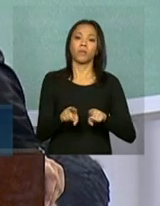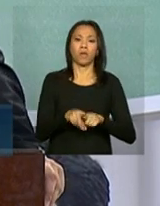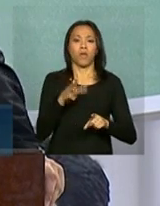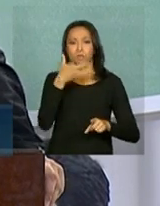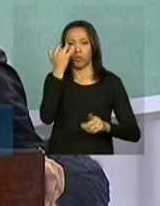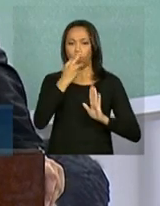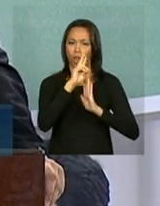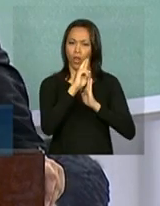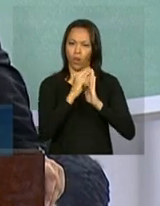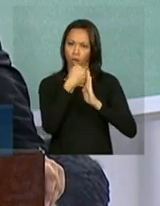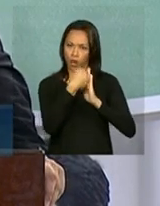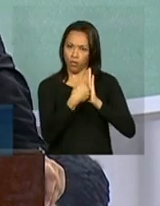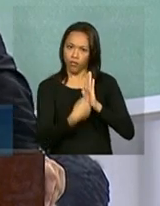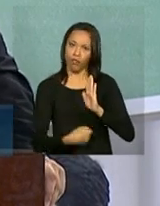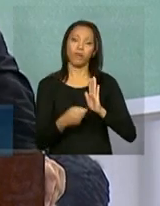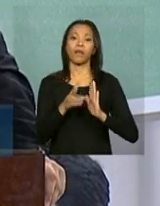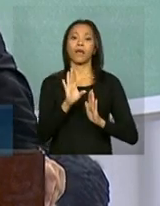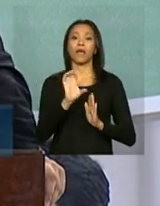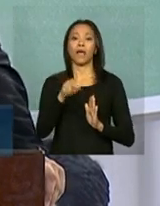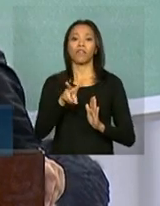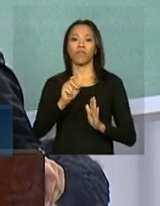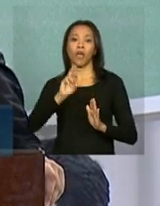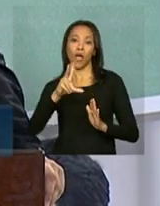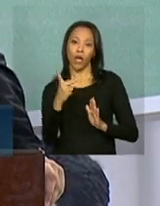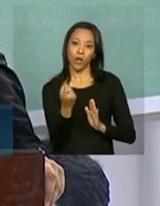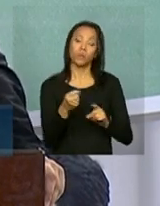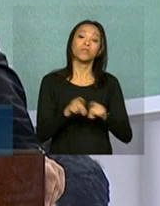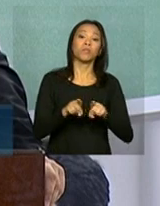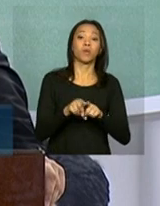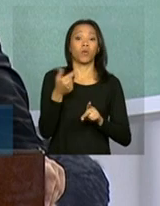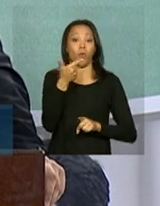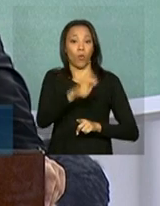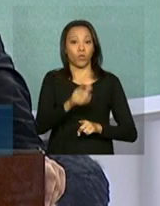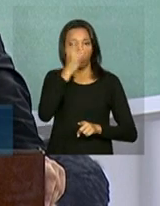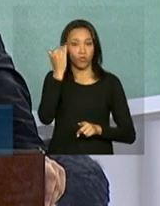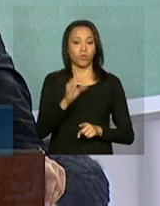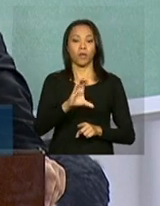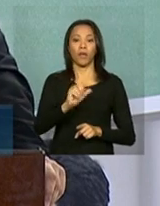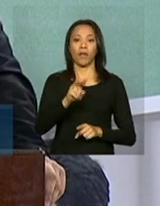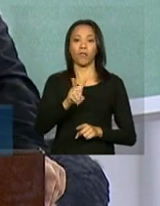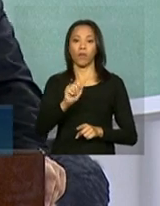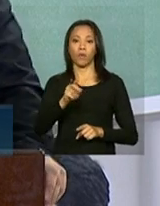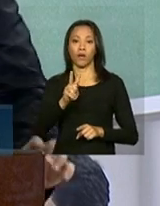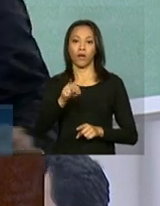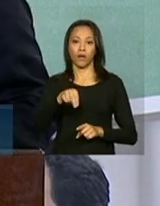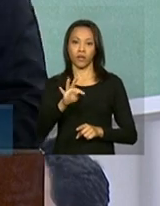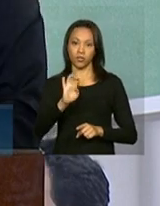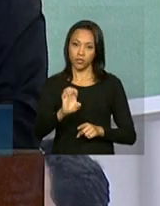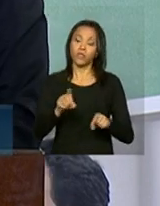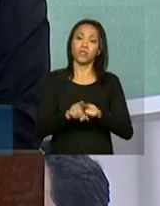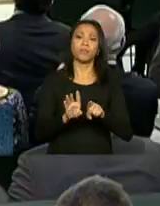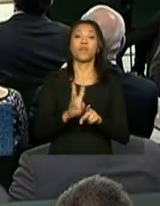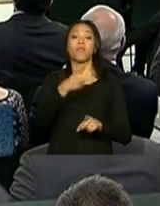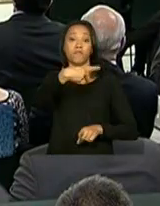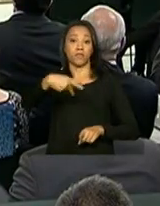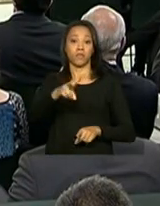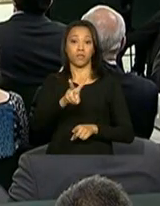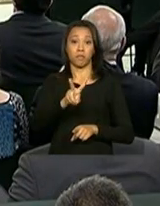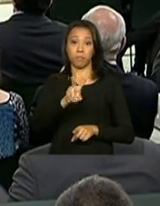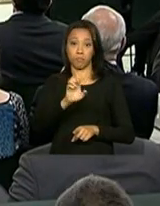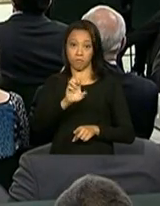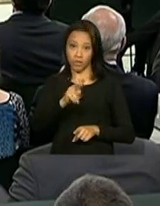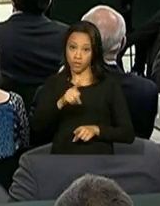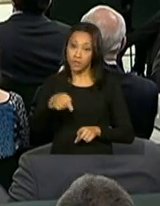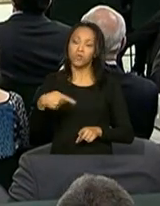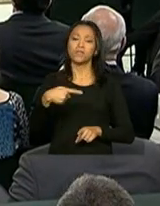Carvalho, ao relator revisor, senador Mazarino Cavalcante, ao vice-presidente,